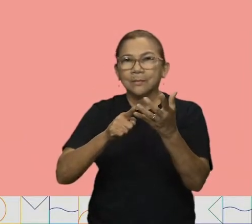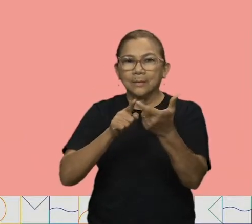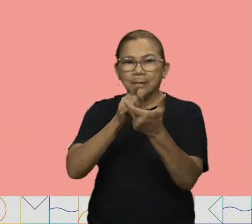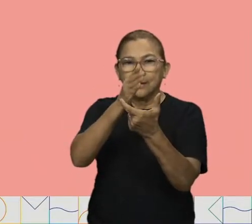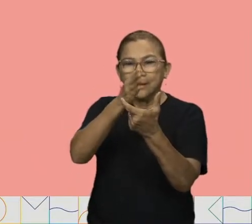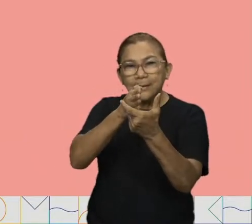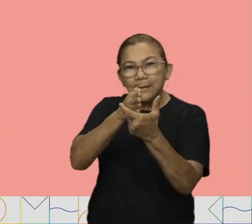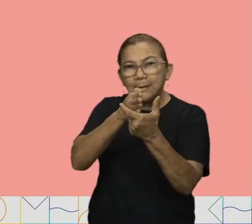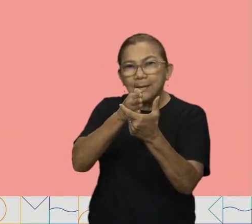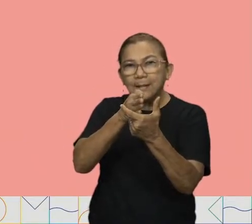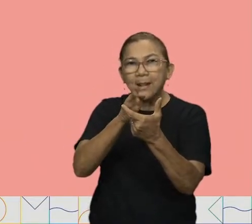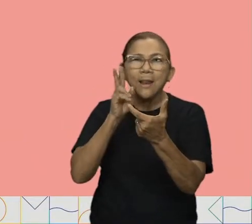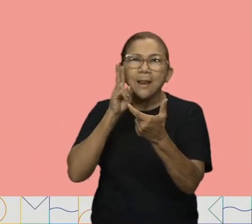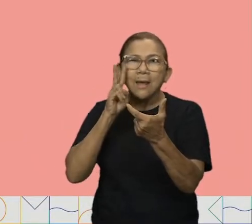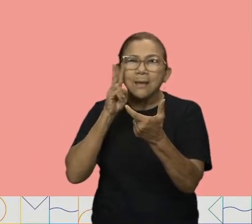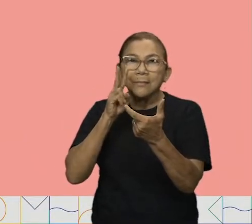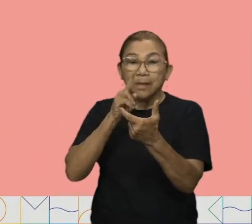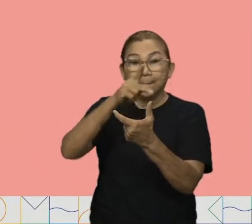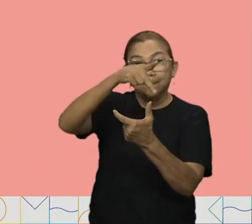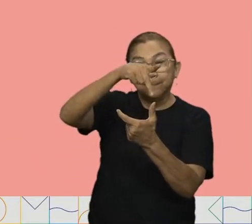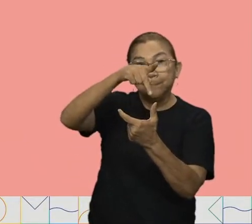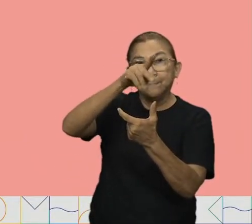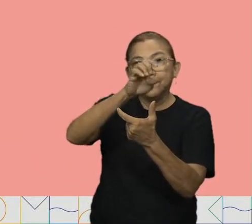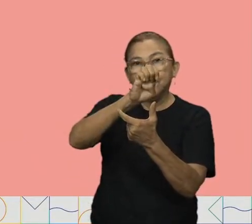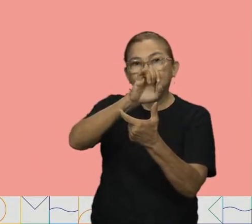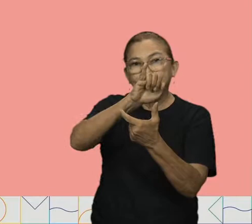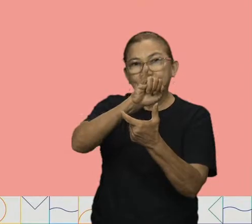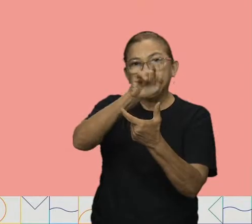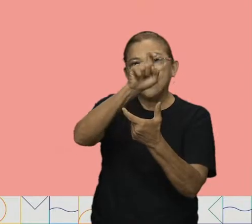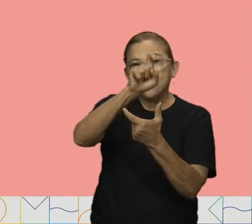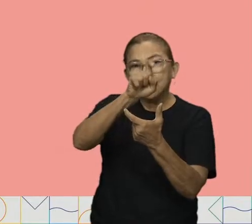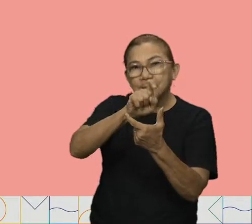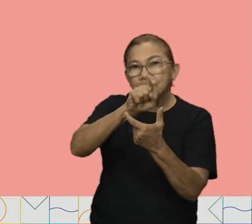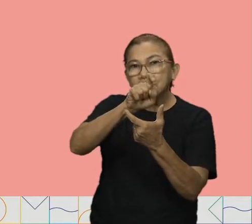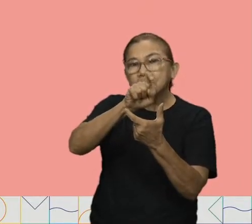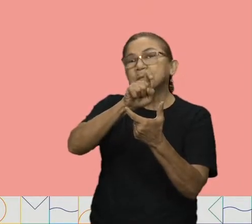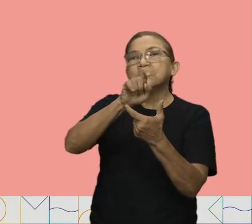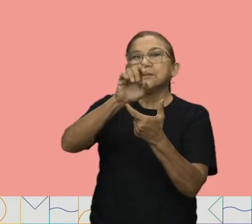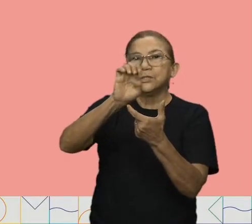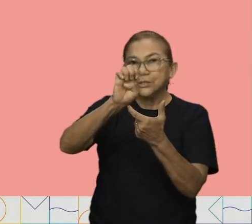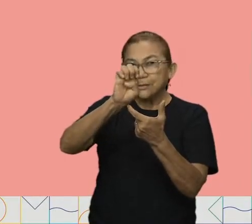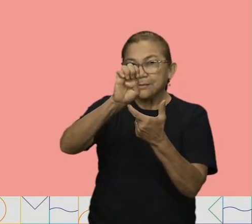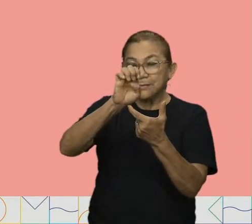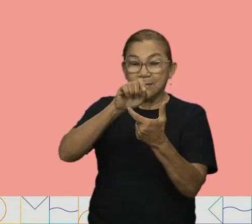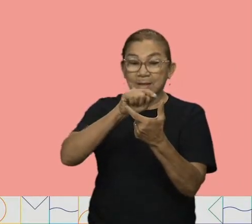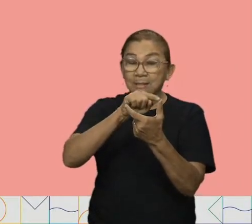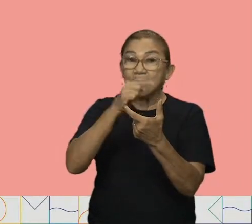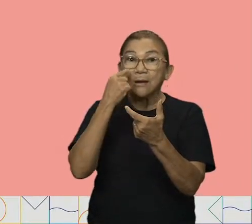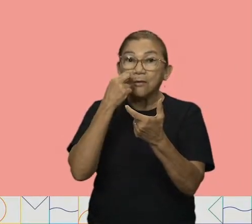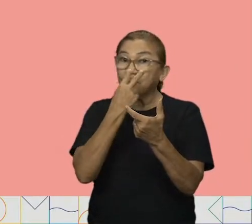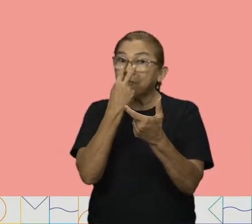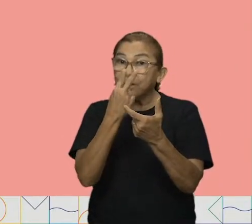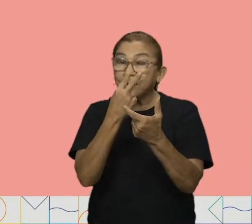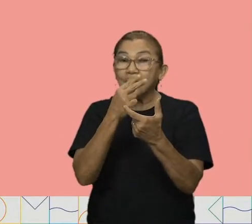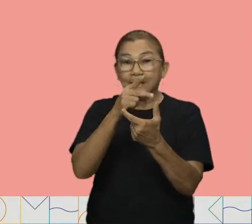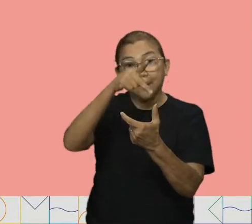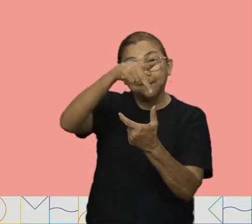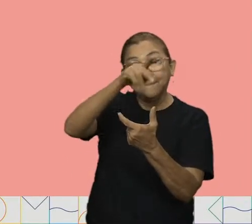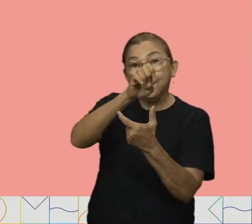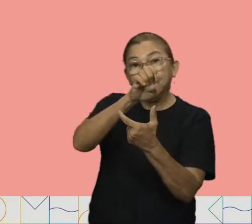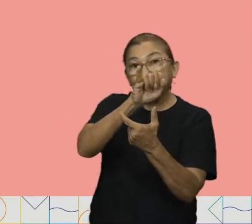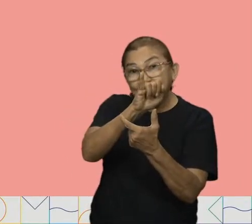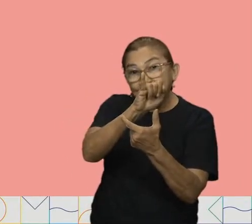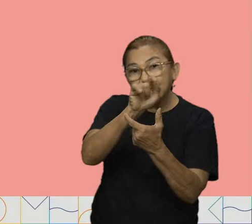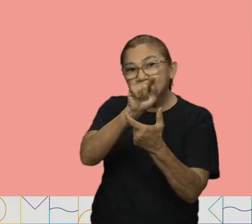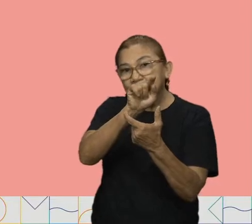palavra. Lembra do peixinho? A gente não fala peixe, ou seja, não, nós falamos peixe, tracinho, xé.